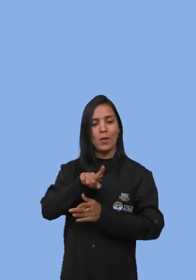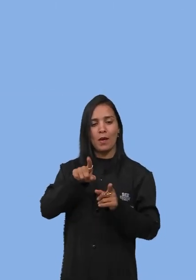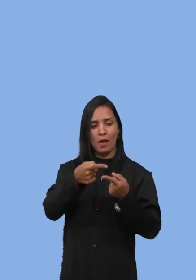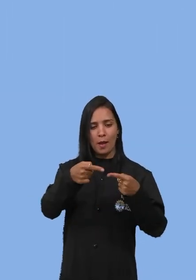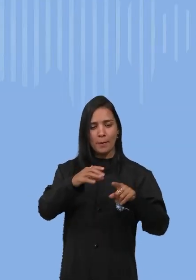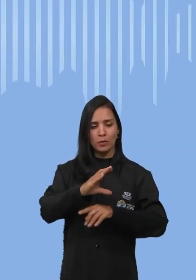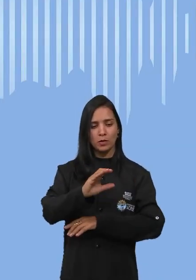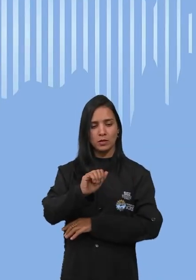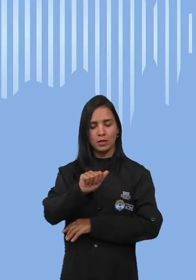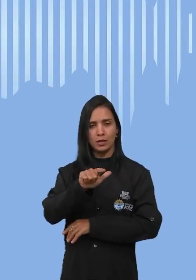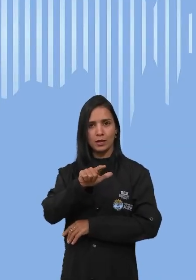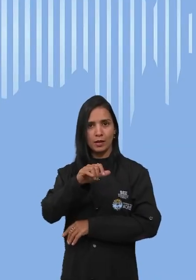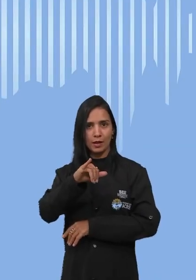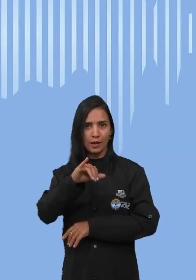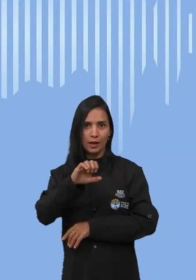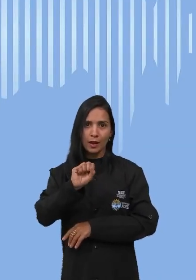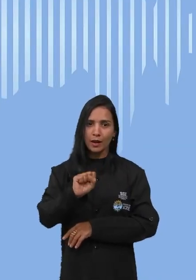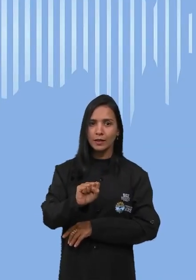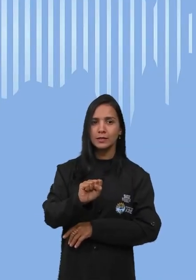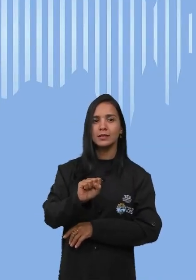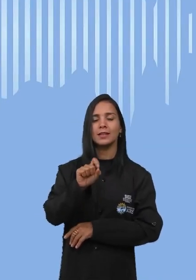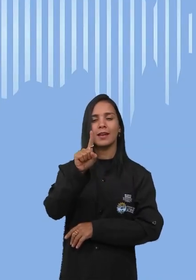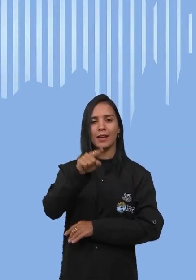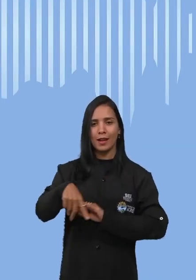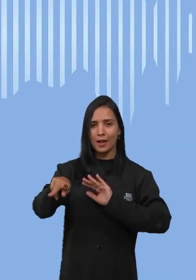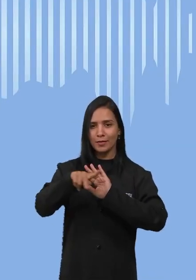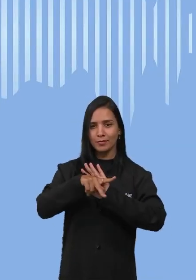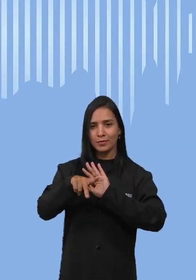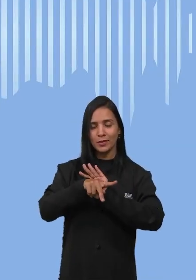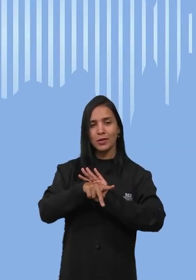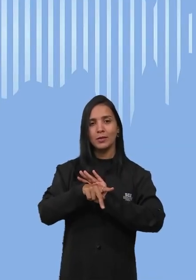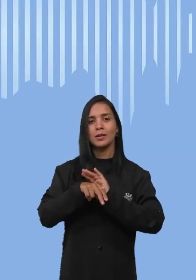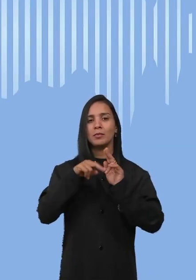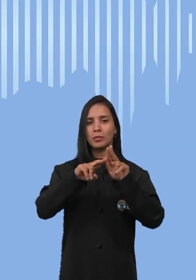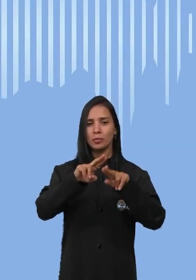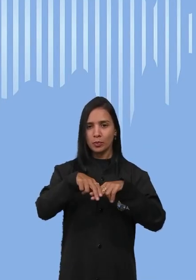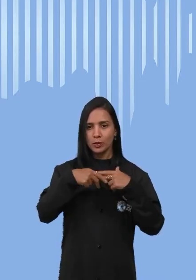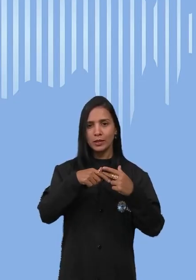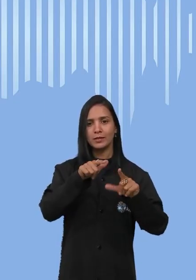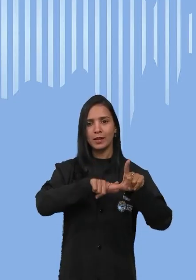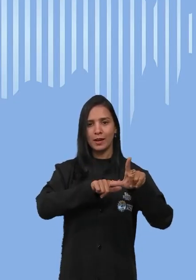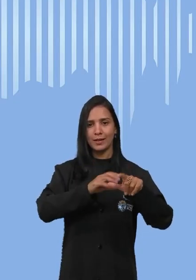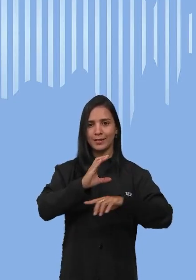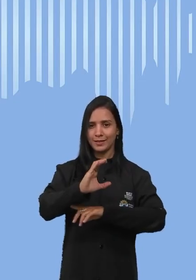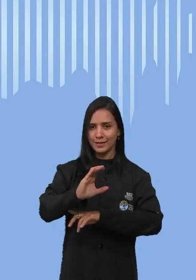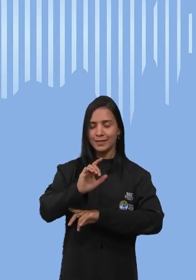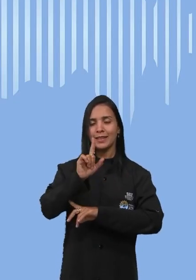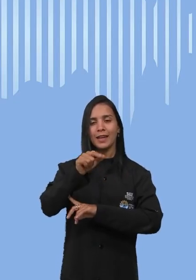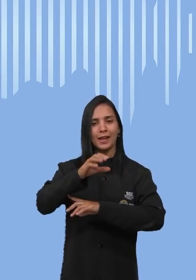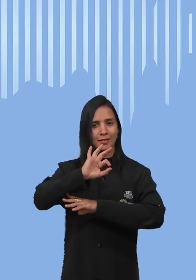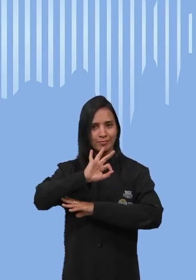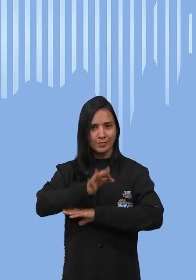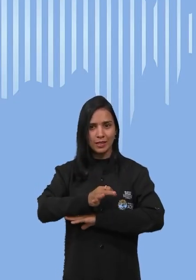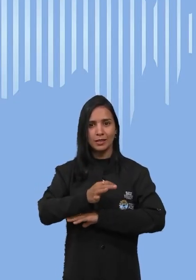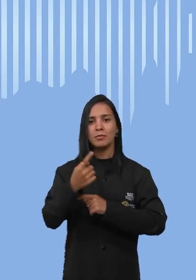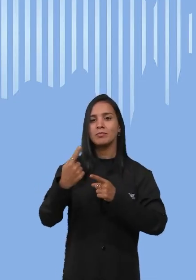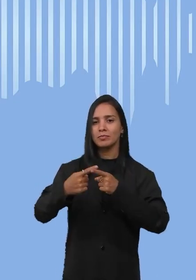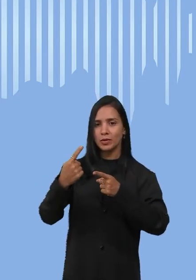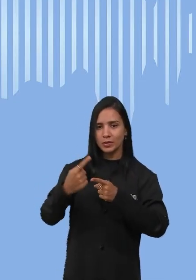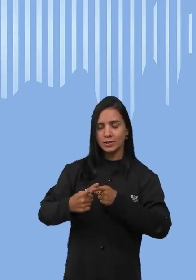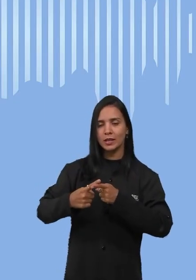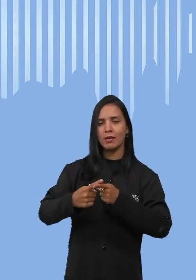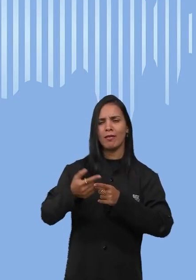letra correta para essa questão é a letra C. Utilizavam metáforas para